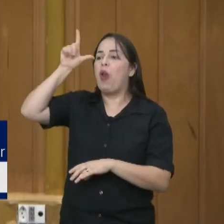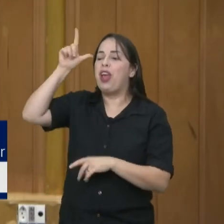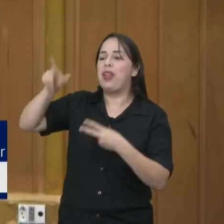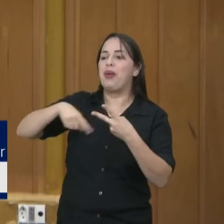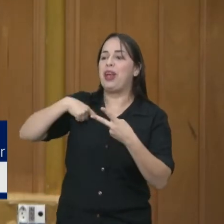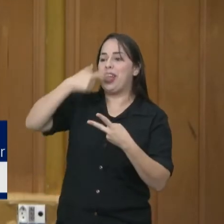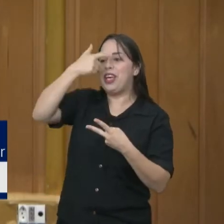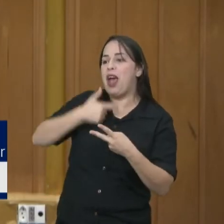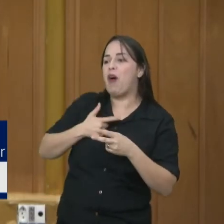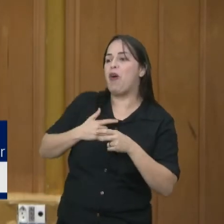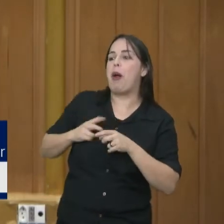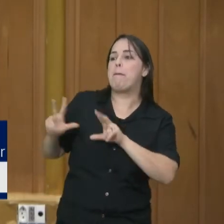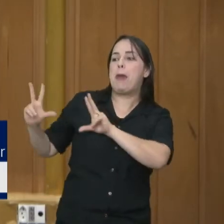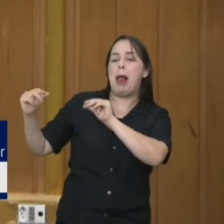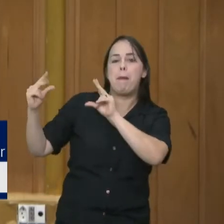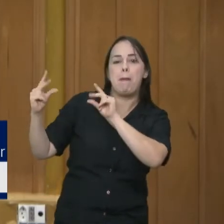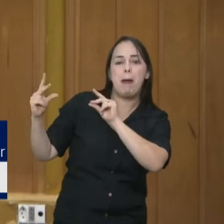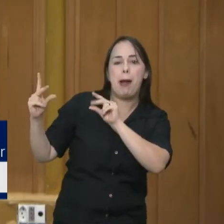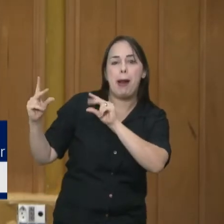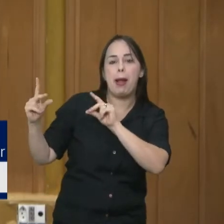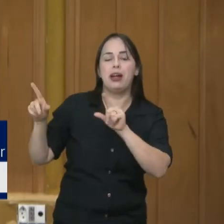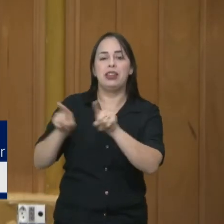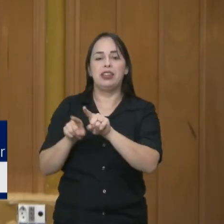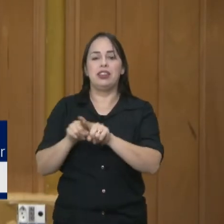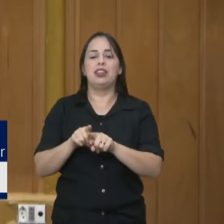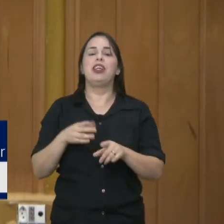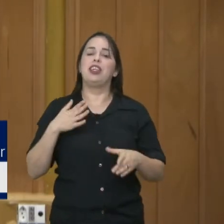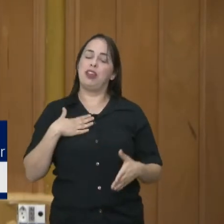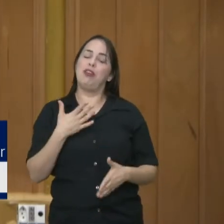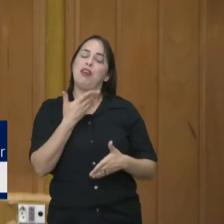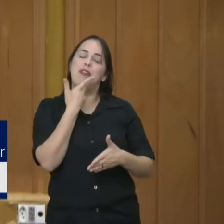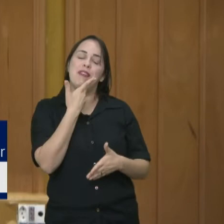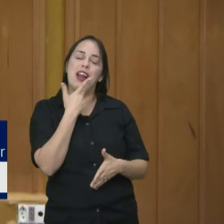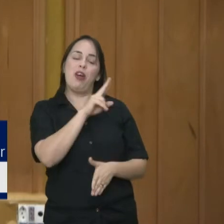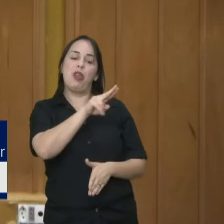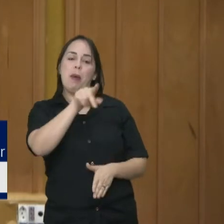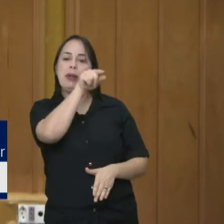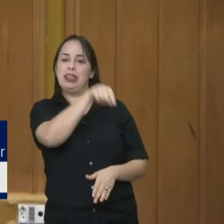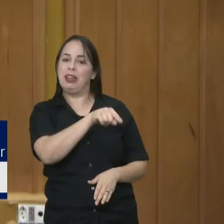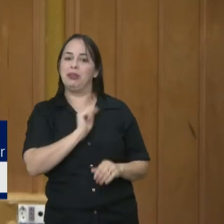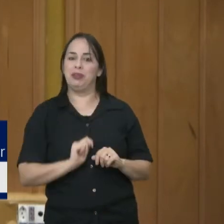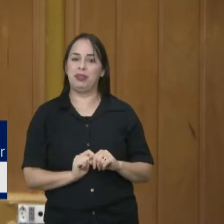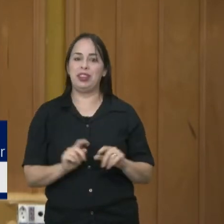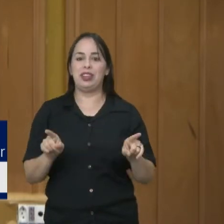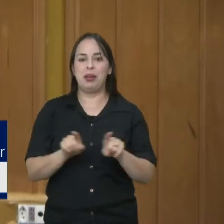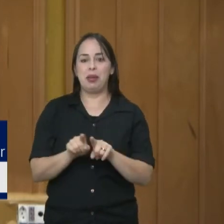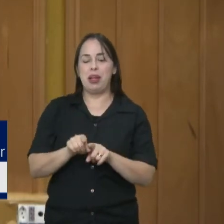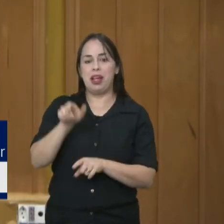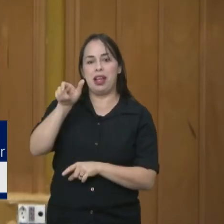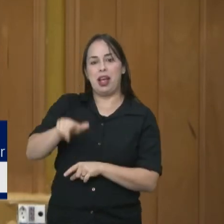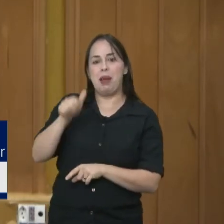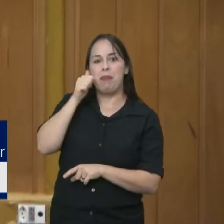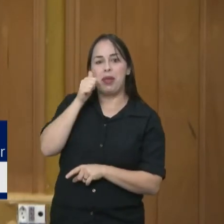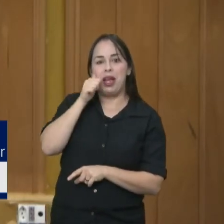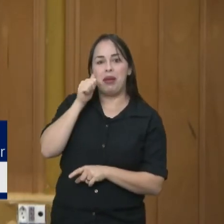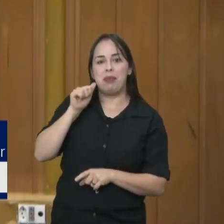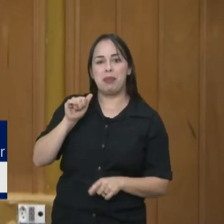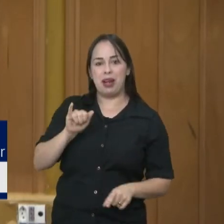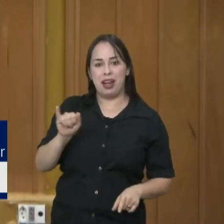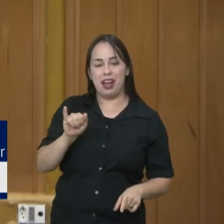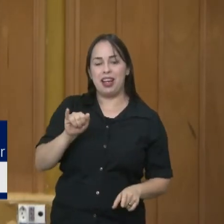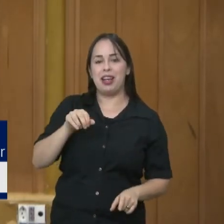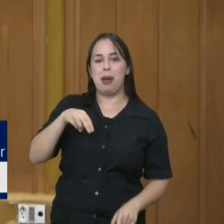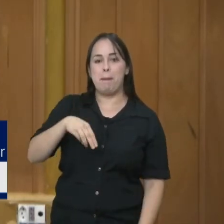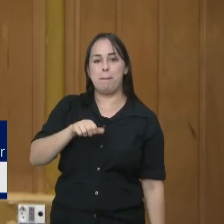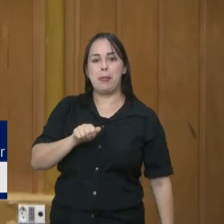Maria Tereza falou de nós dois. Falei, pô, vou falar da senhora lá hoje. Também a minha irmã, a Magda, a Maguinha, tá lá